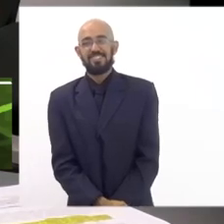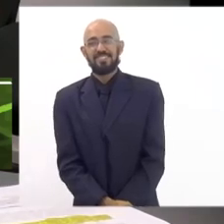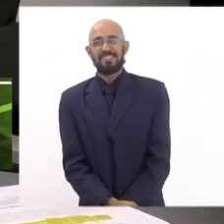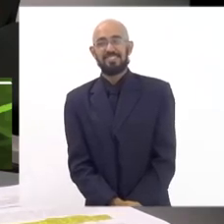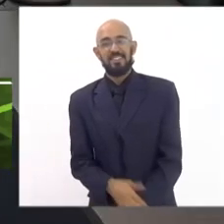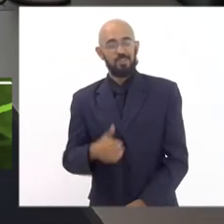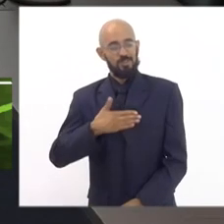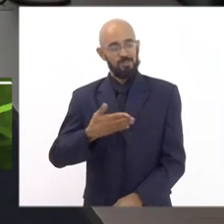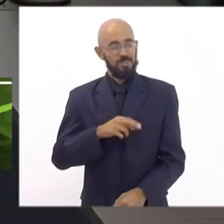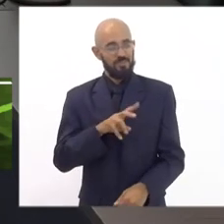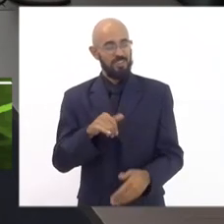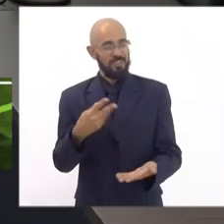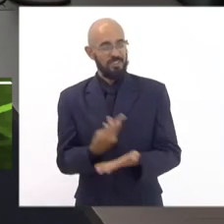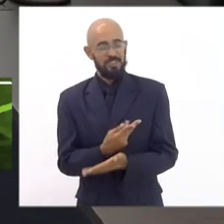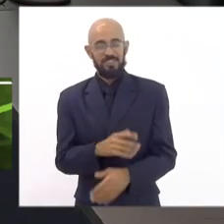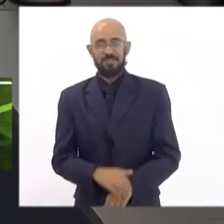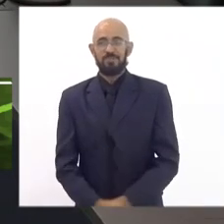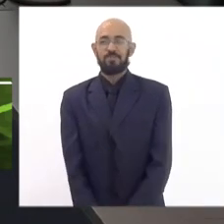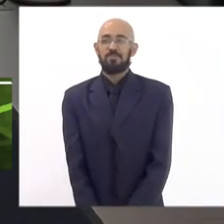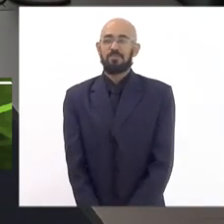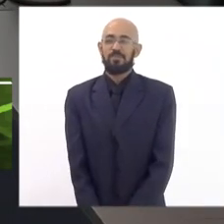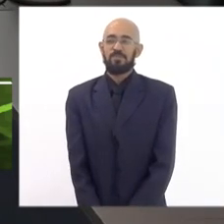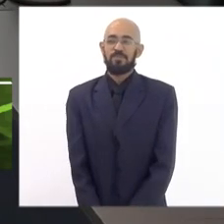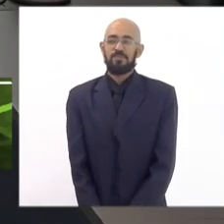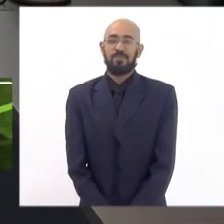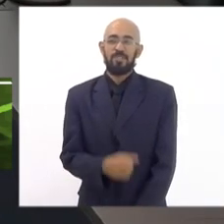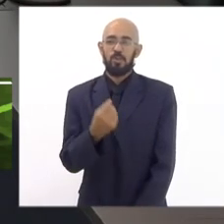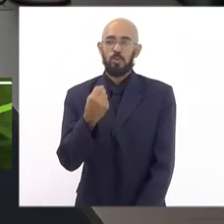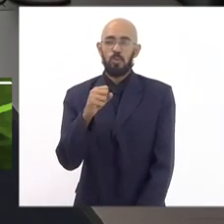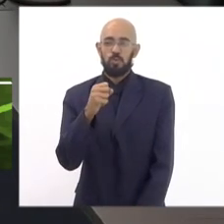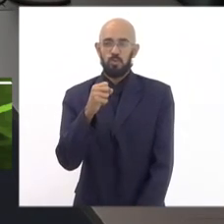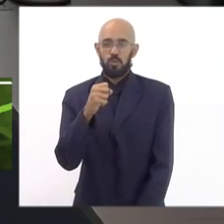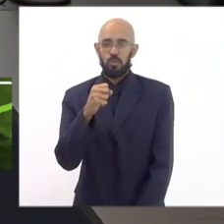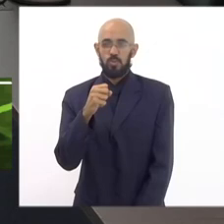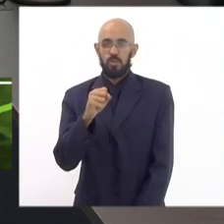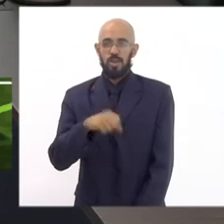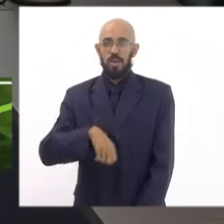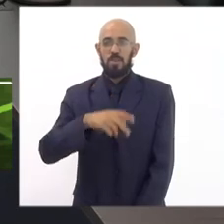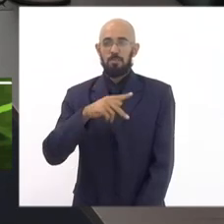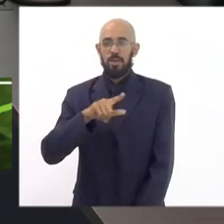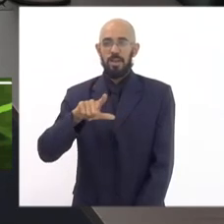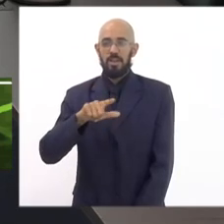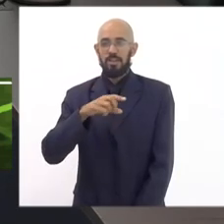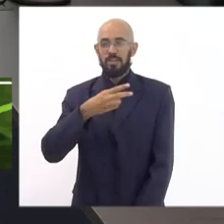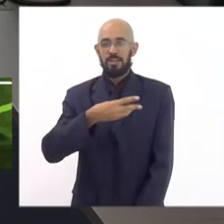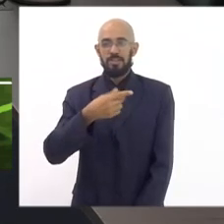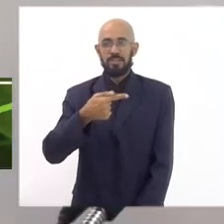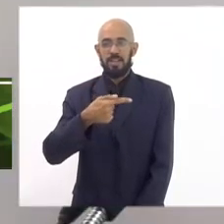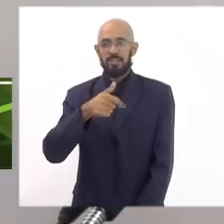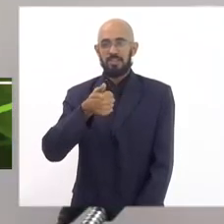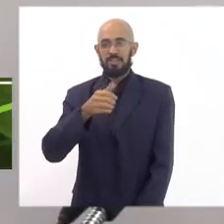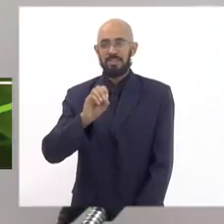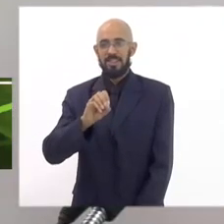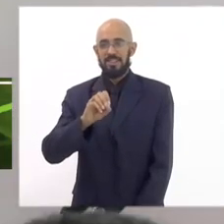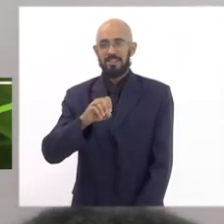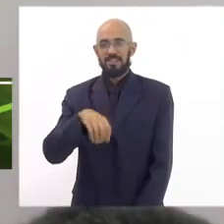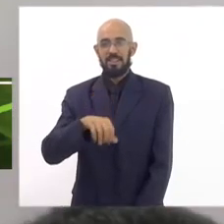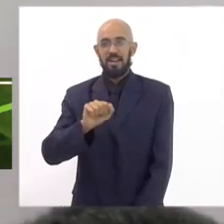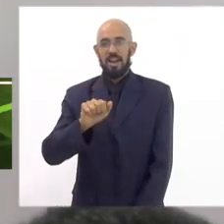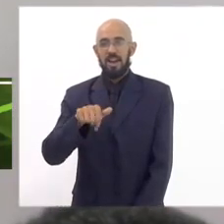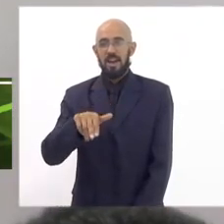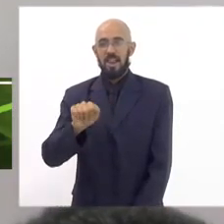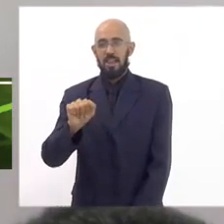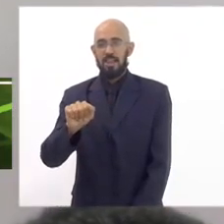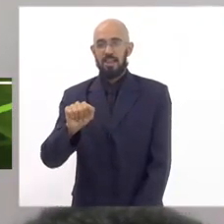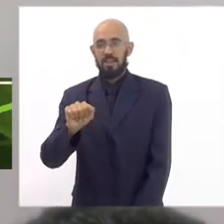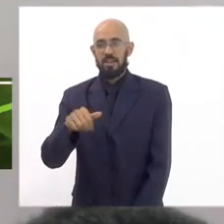Surpresas virão aí. Né? Então, 8 da pauta. Projeto de lei 3710, 2021, autoria do deputado Alana Passos, parecer pela